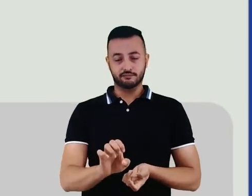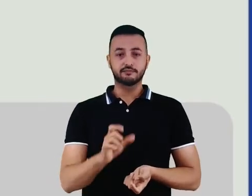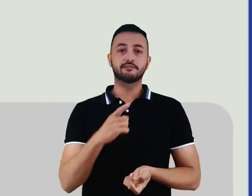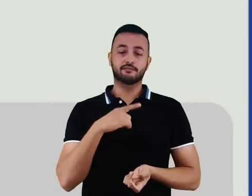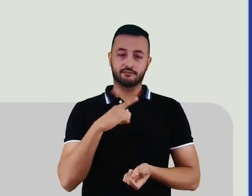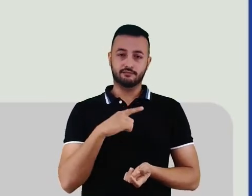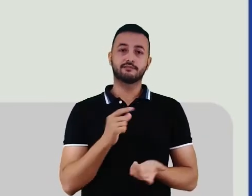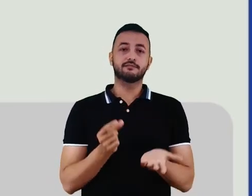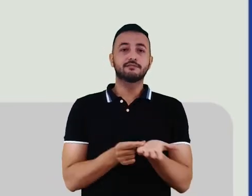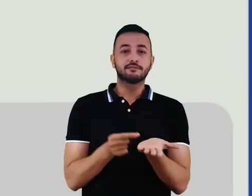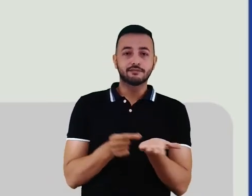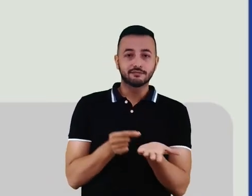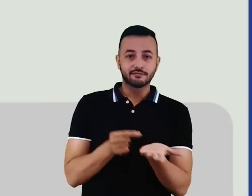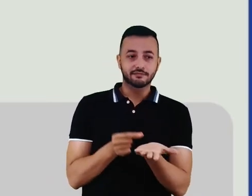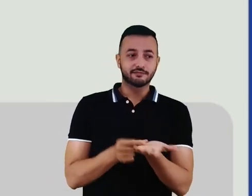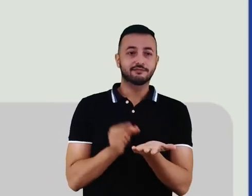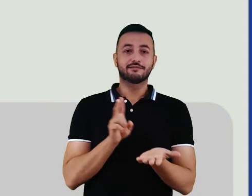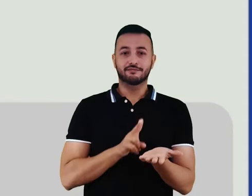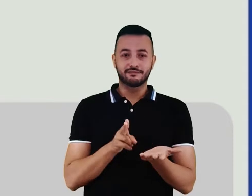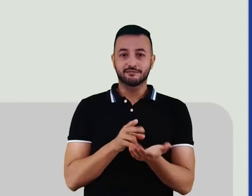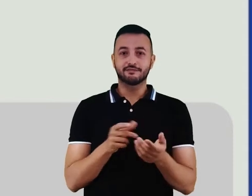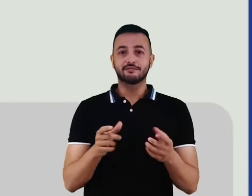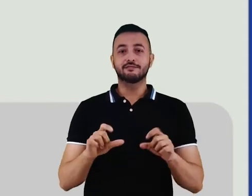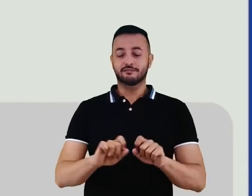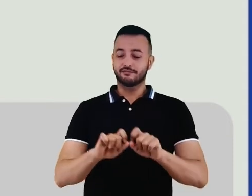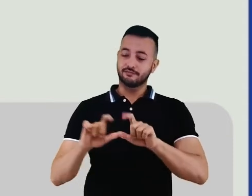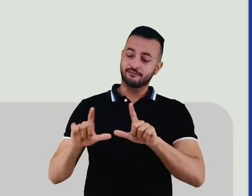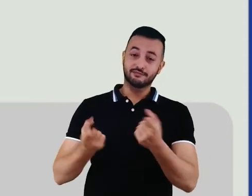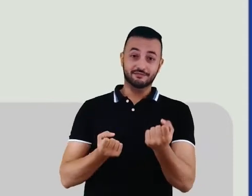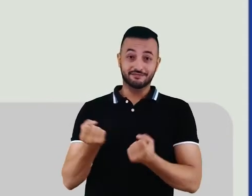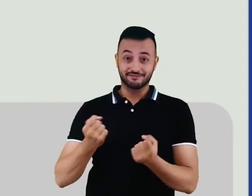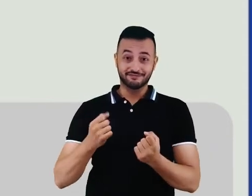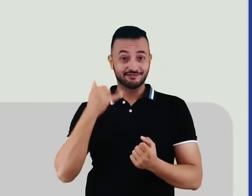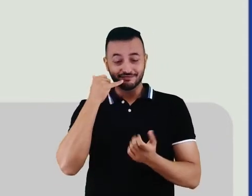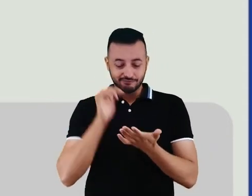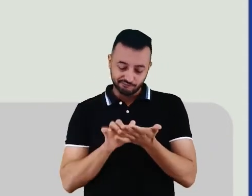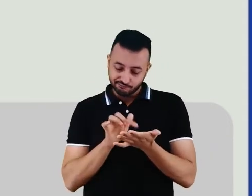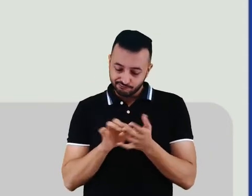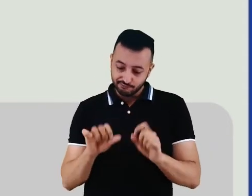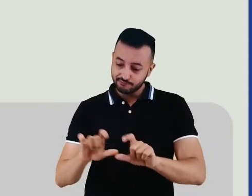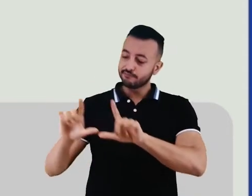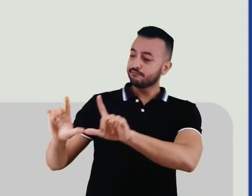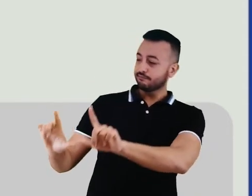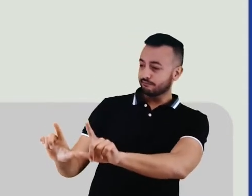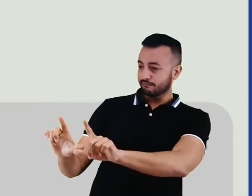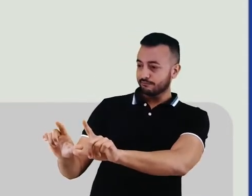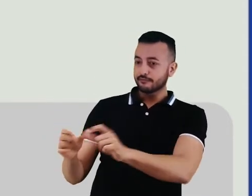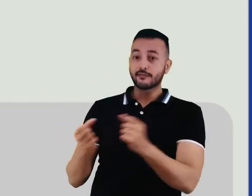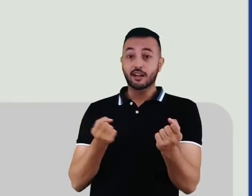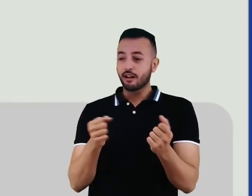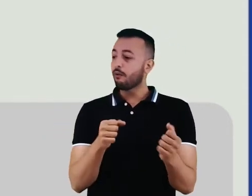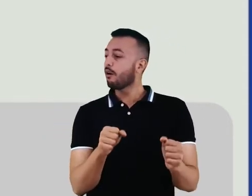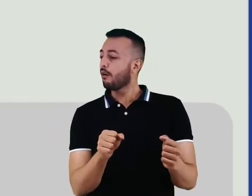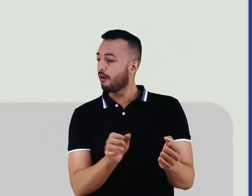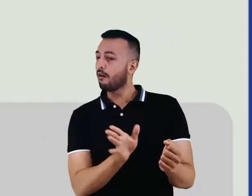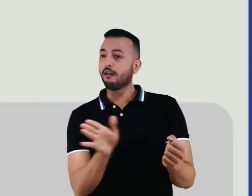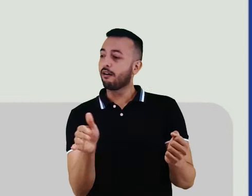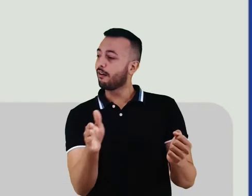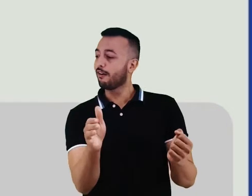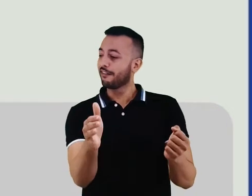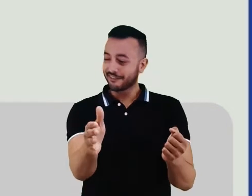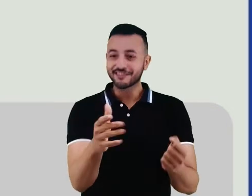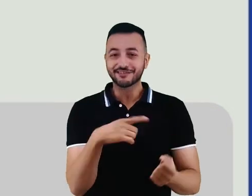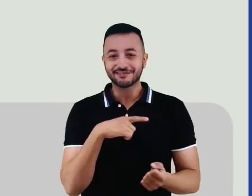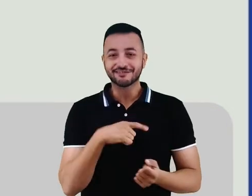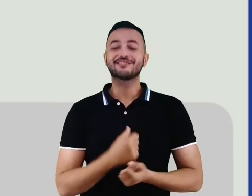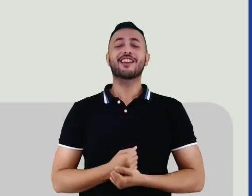esse aplicativo, tá bom? Que às vezes a gente usa no carro, quando a gente quer ir para algum lugar, a gente utiliza o aplicativo